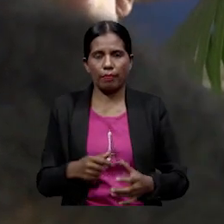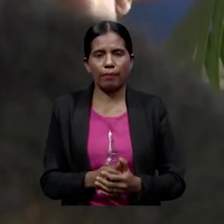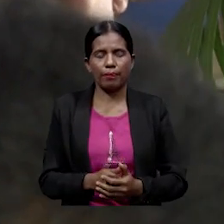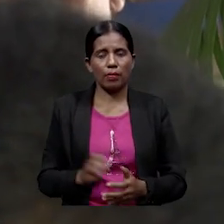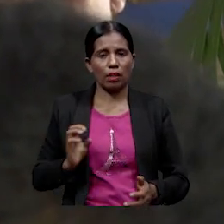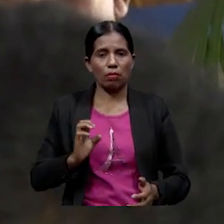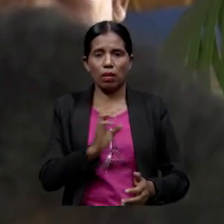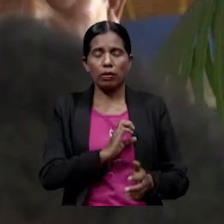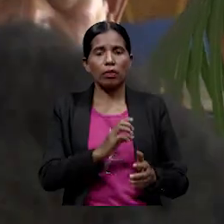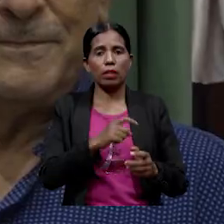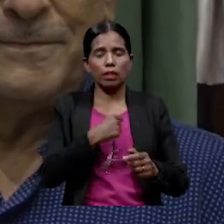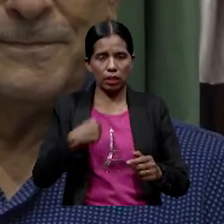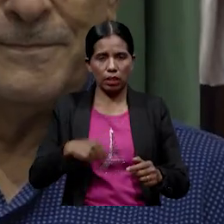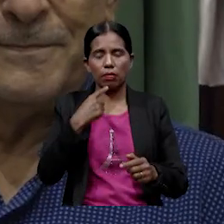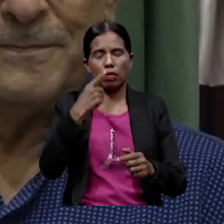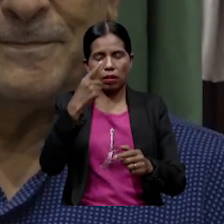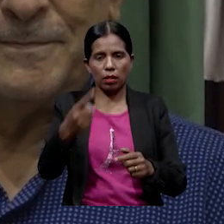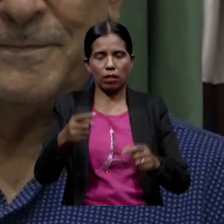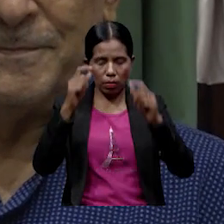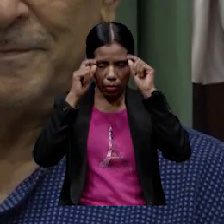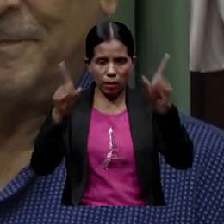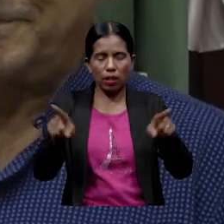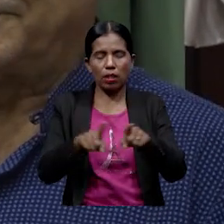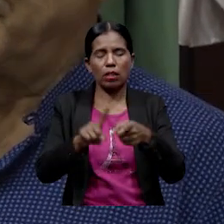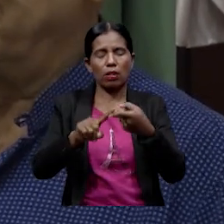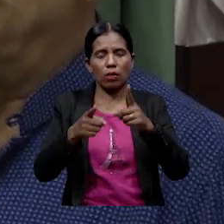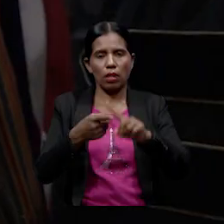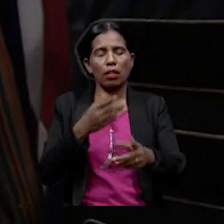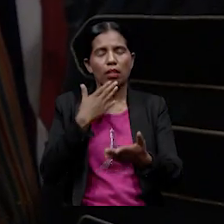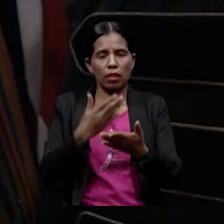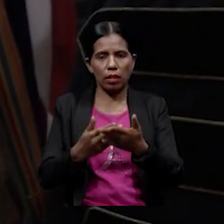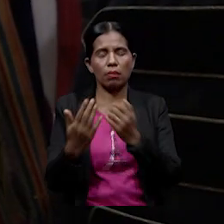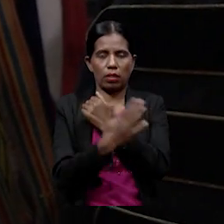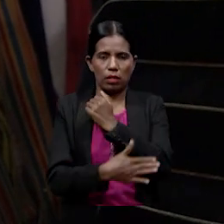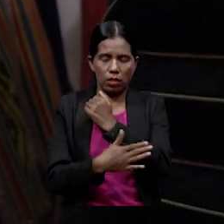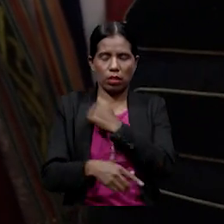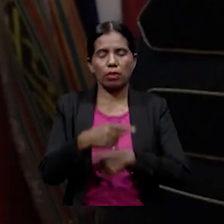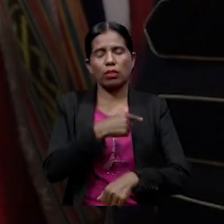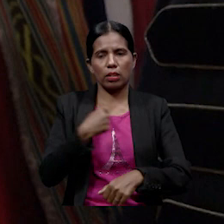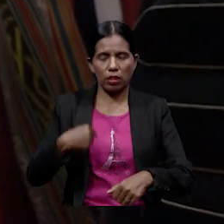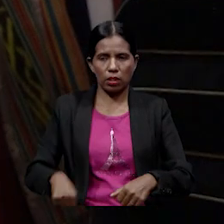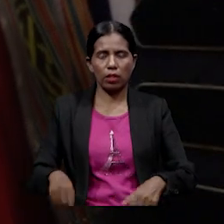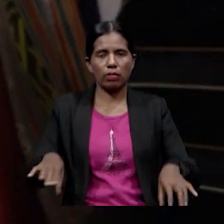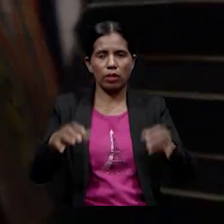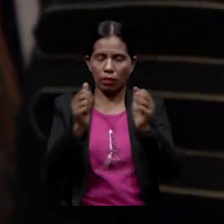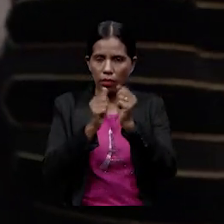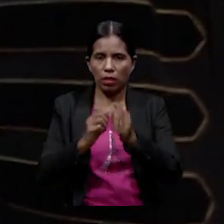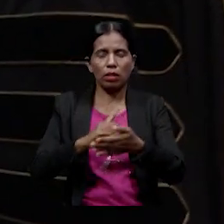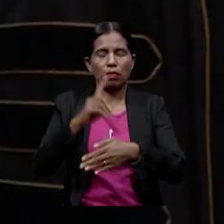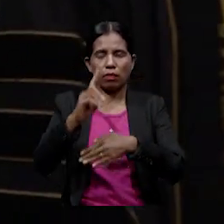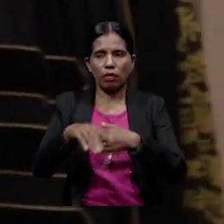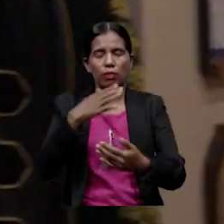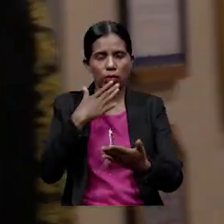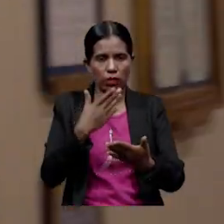Embaixador China Mos considera Timor-Leste saia nesse belo dia para a nação China. Relação bilateral Timor-Leste-China se desenvolve dia